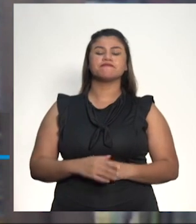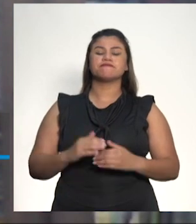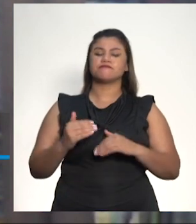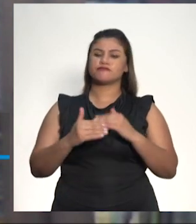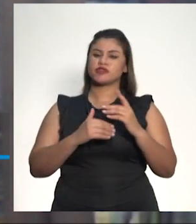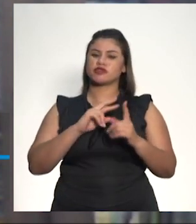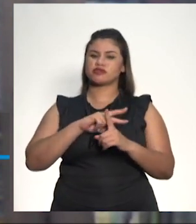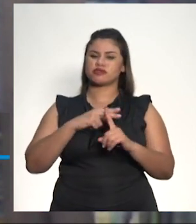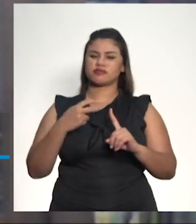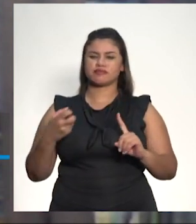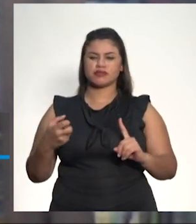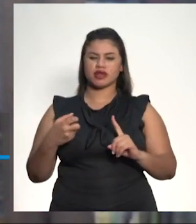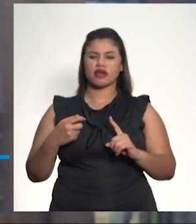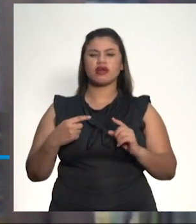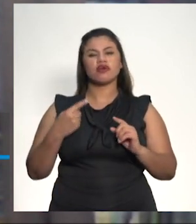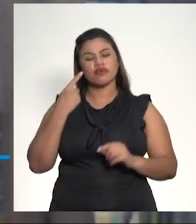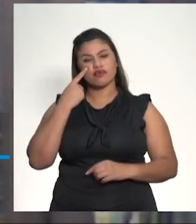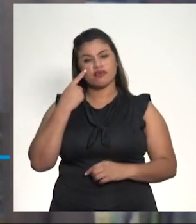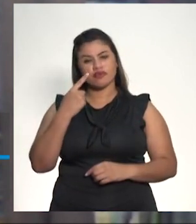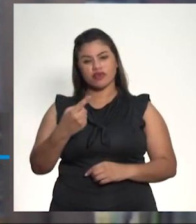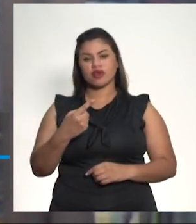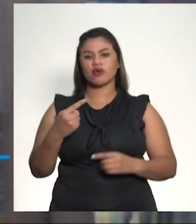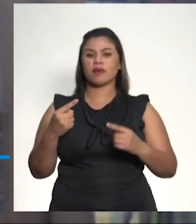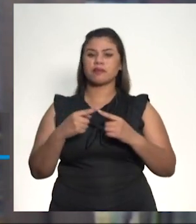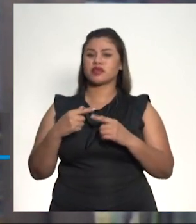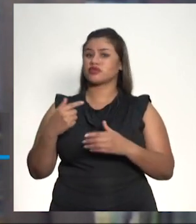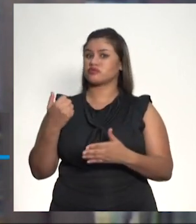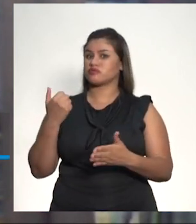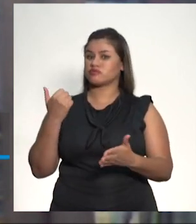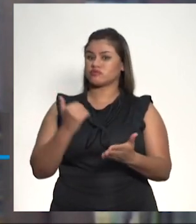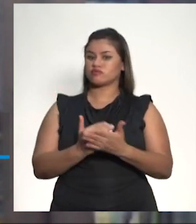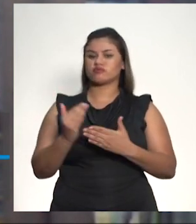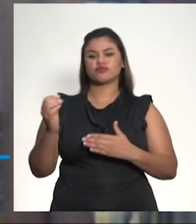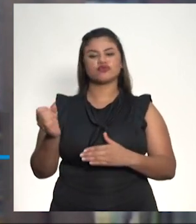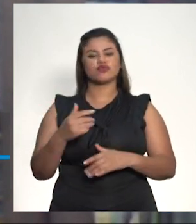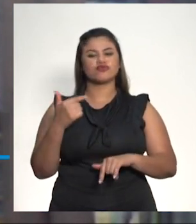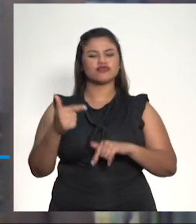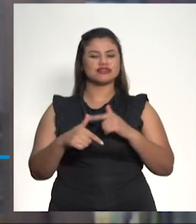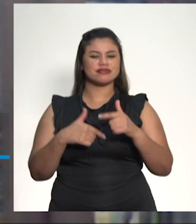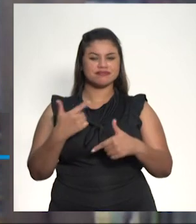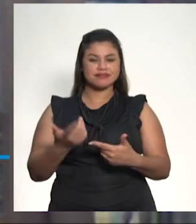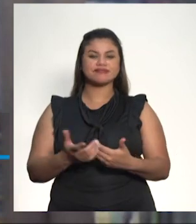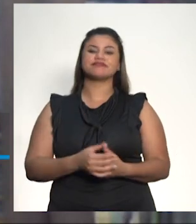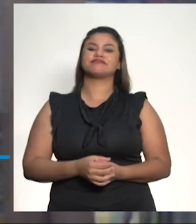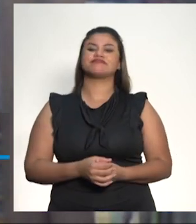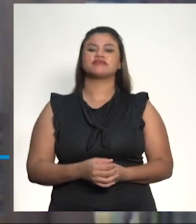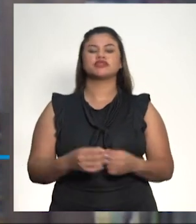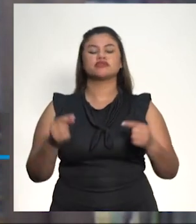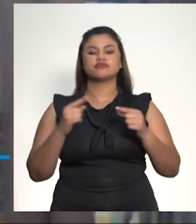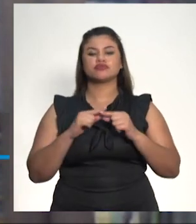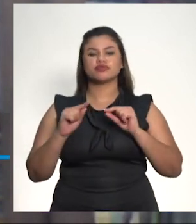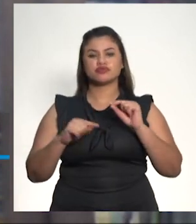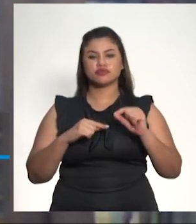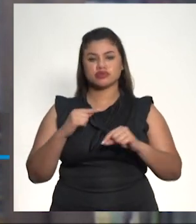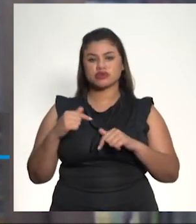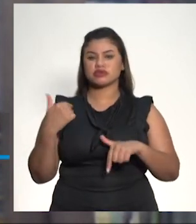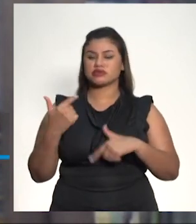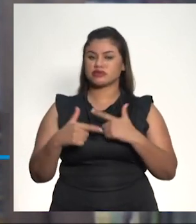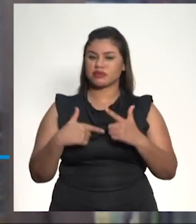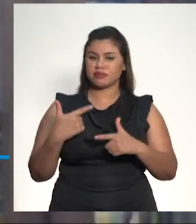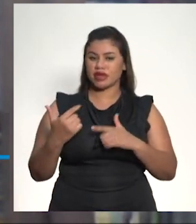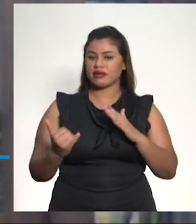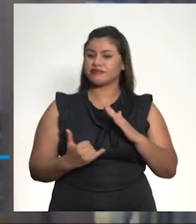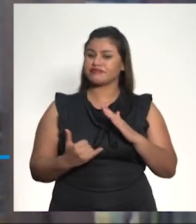aplicativo abriu margem para um novo tipo de trabalho, não é? E esse trabalho está dentro da categoria do trabalho